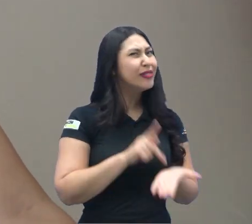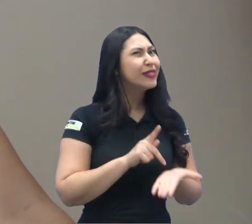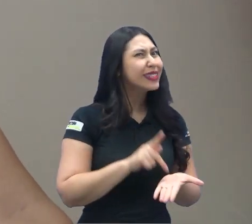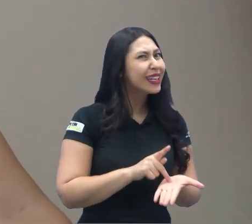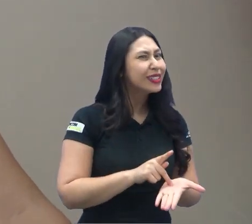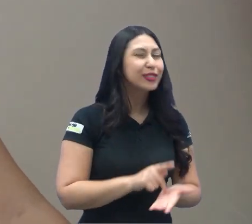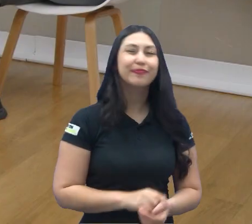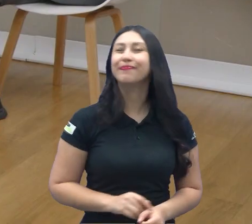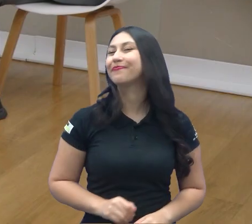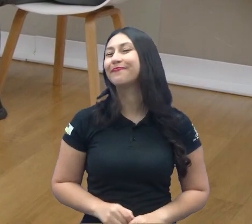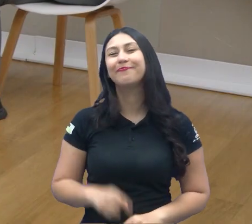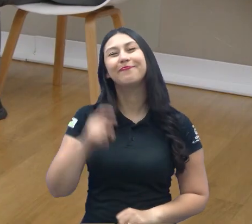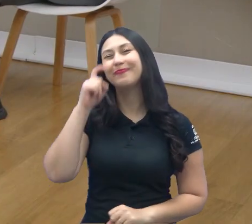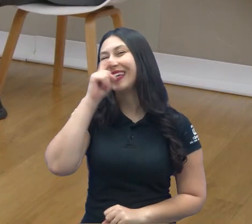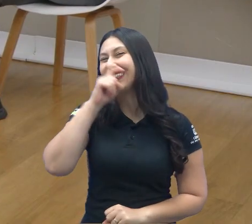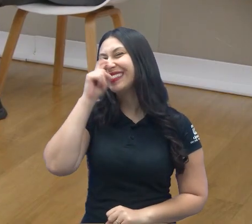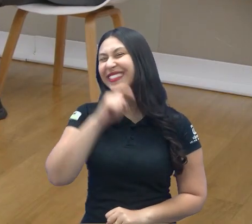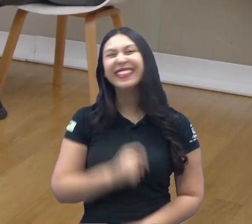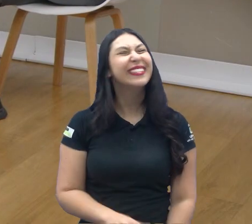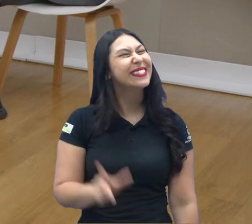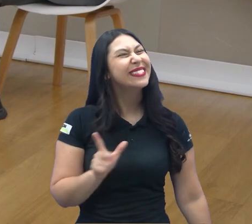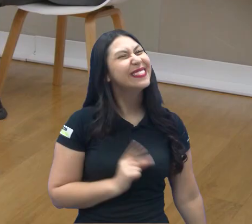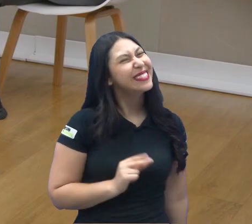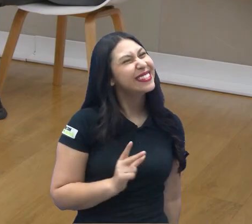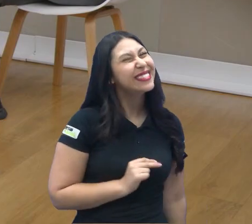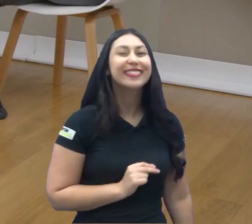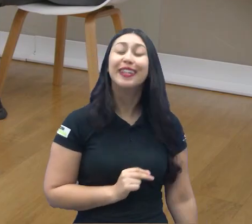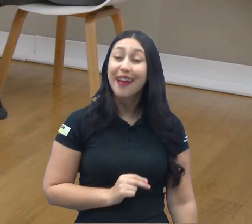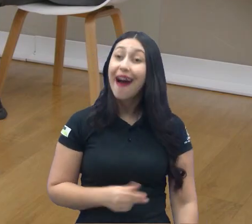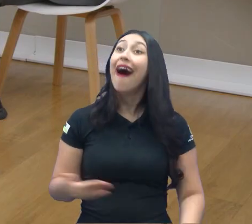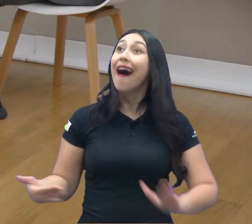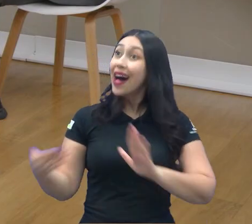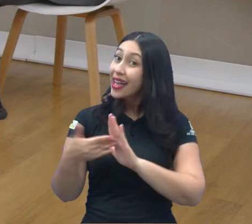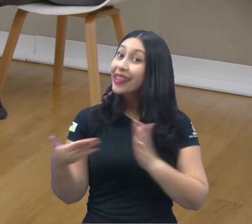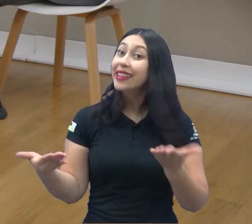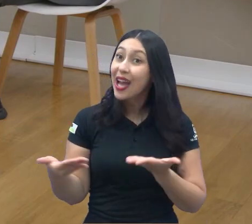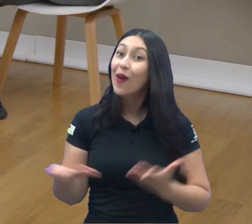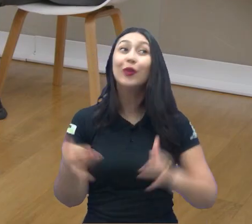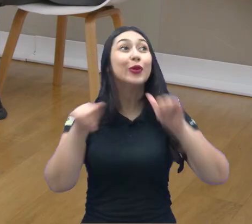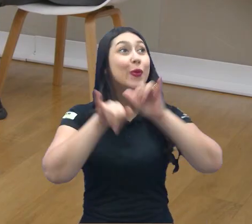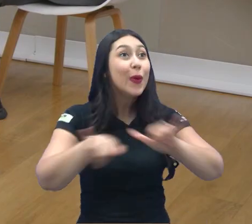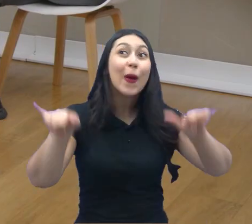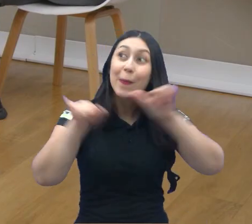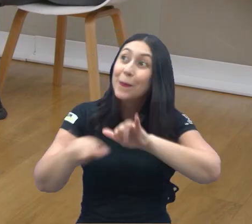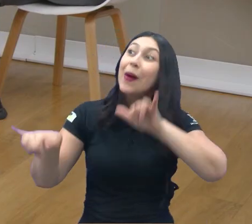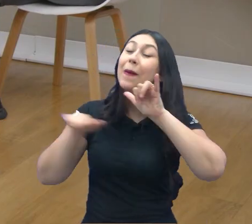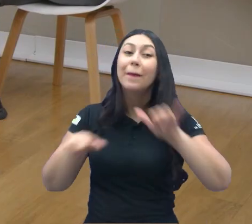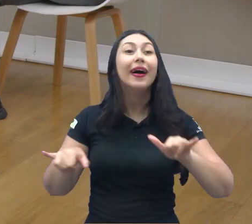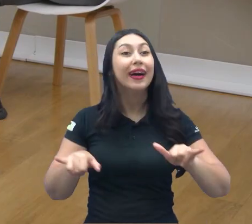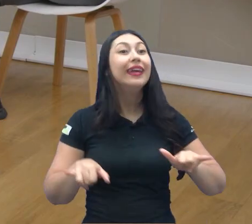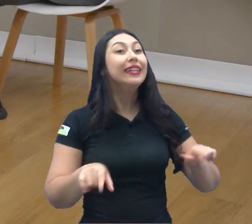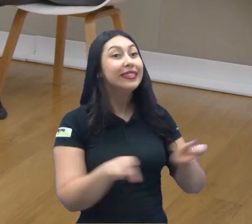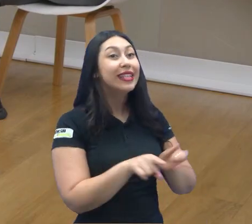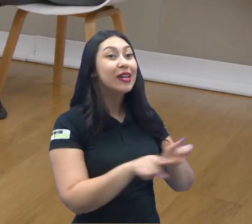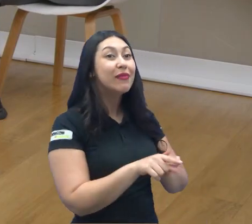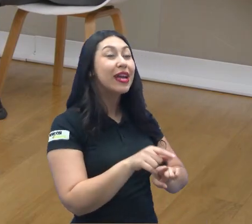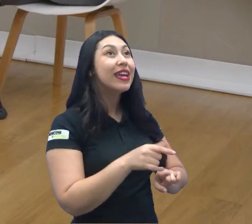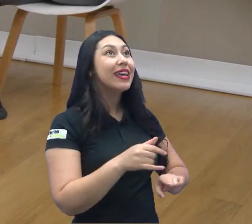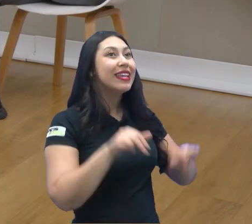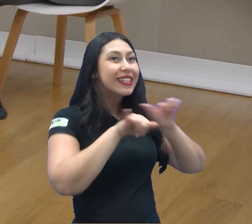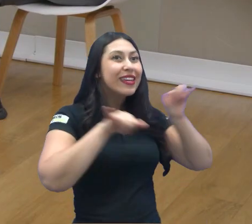outra lenda. Nossa, que mito! Essa é uma das principais que até ela não morre essa lenda, ela tá aí até pior hoje. do que essa lenda é a lenda da lua, mas essa Também, a